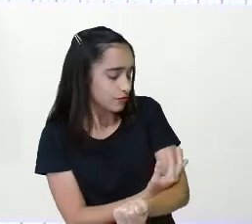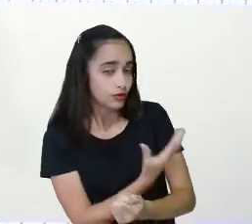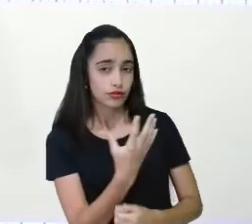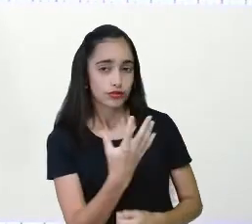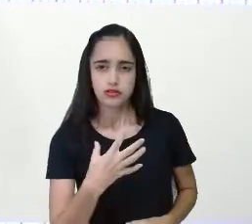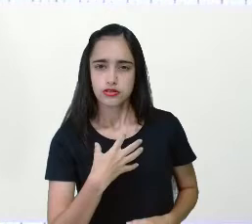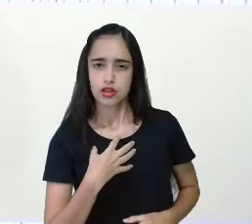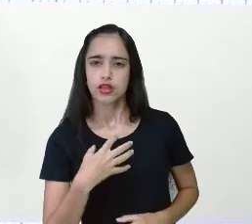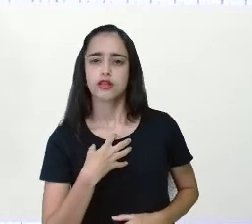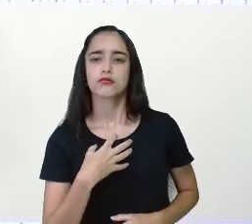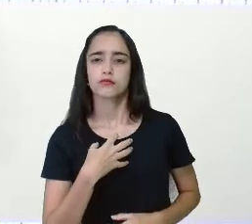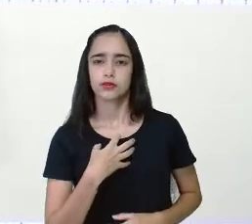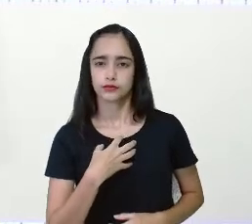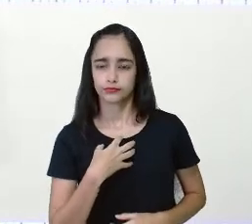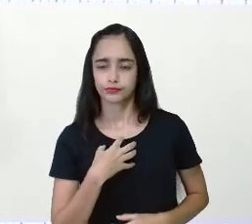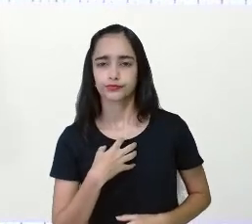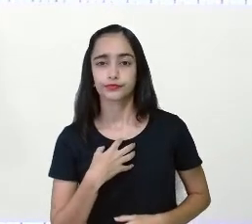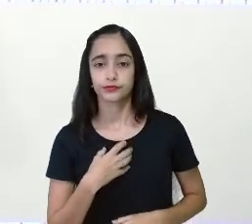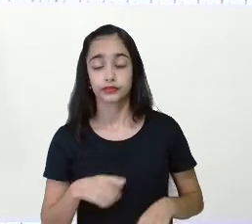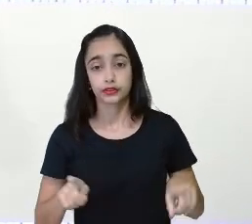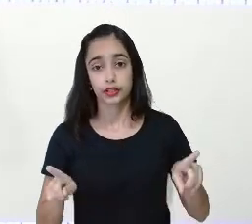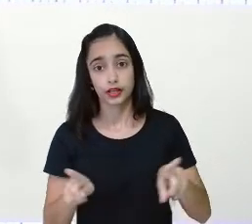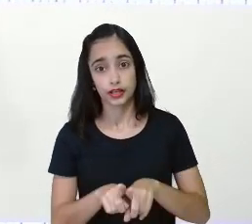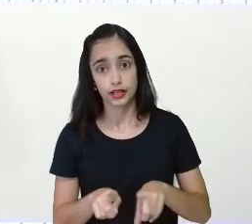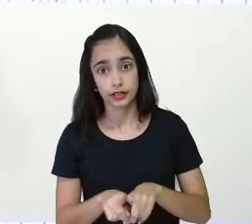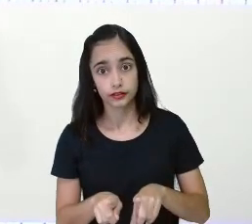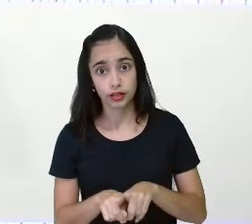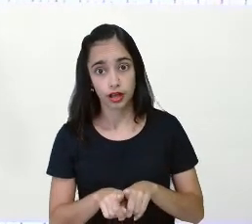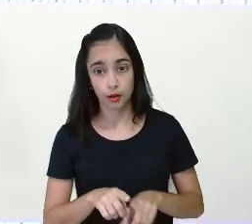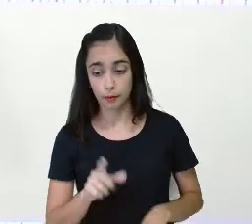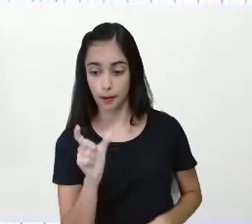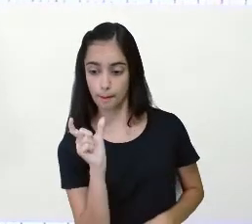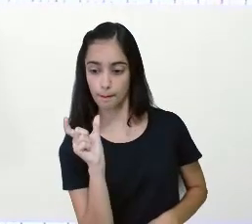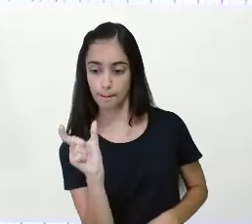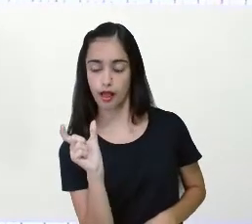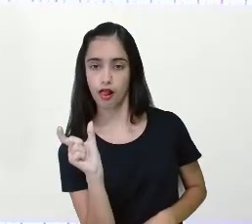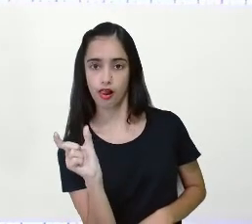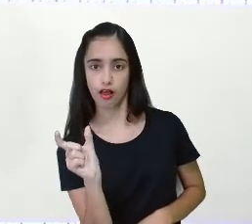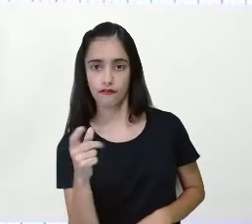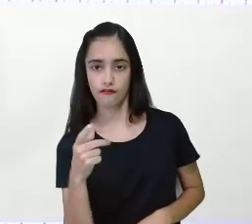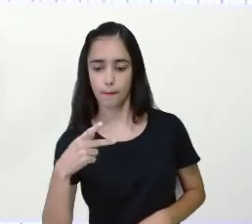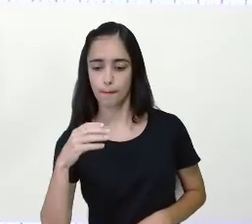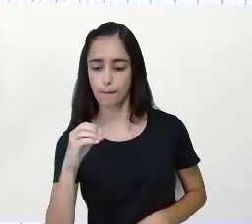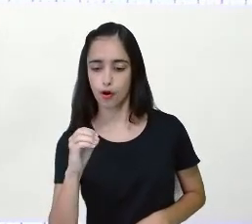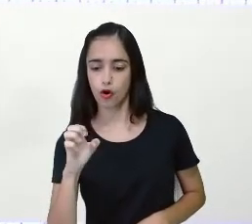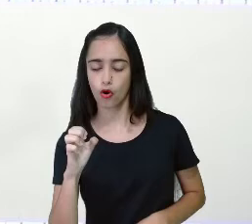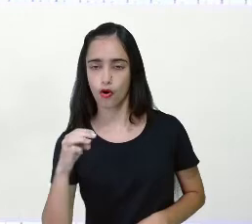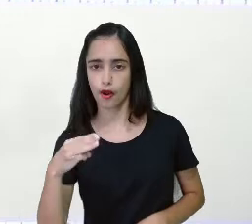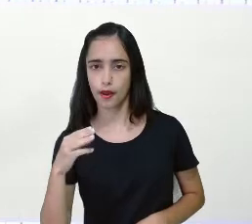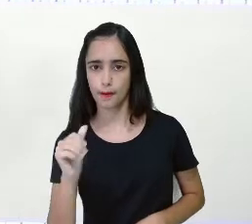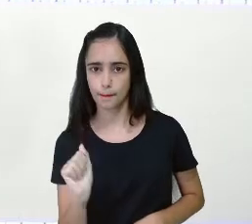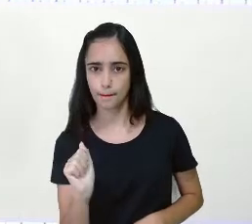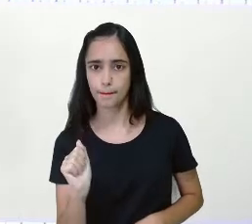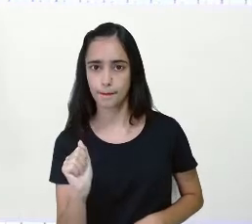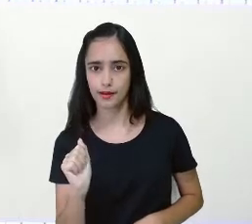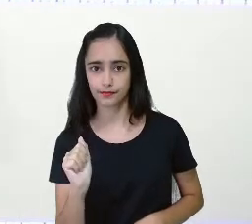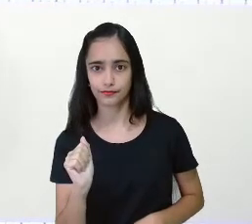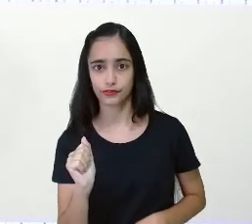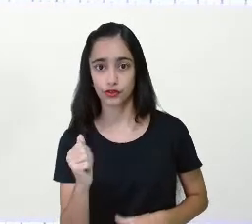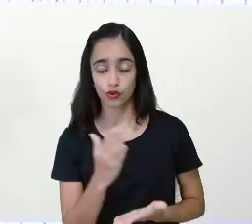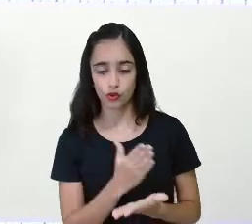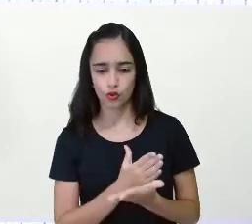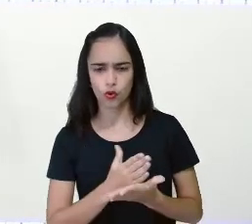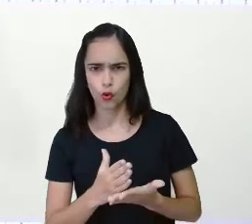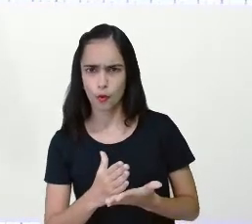isso? Inclusive, eu falei que a palavra poema veio de uma palavra grega, que